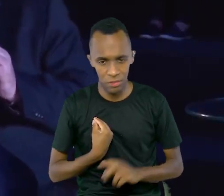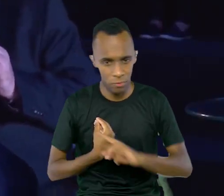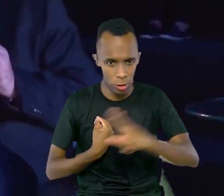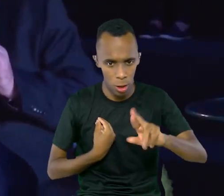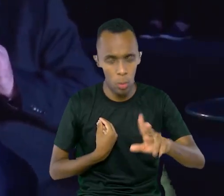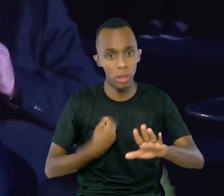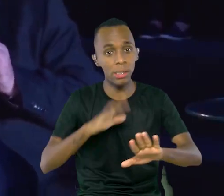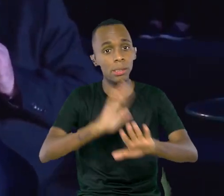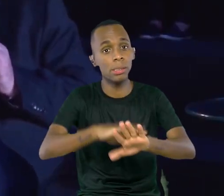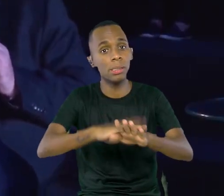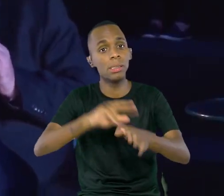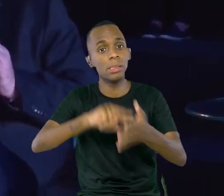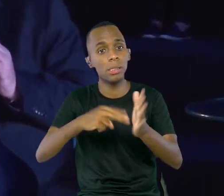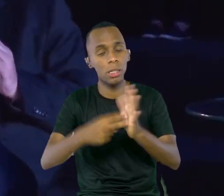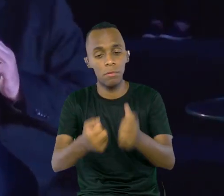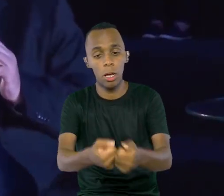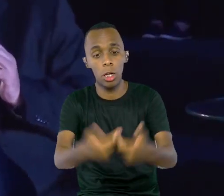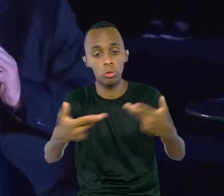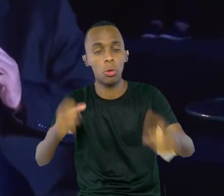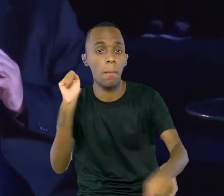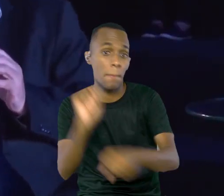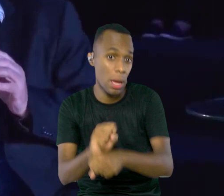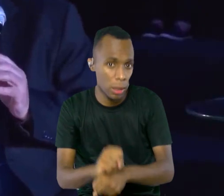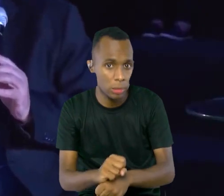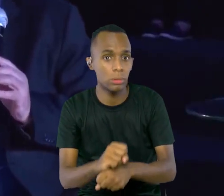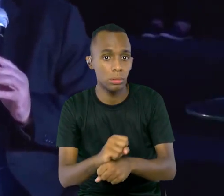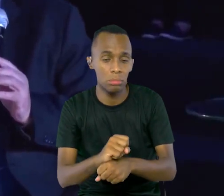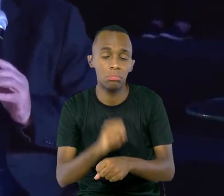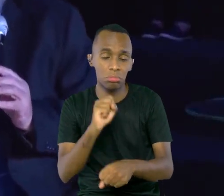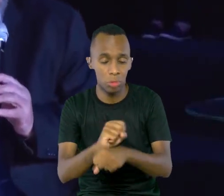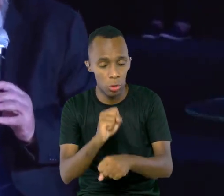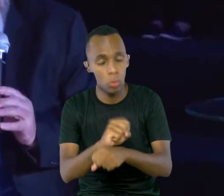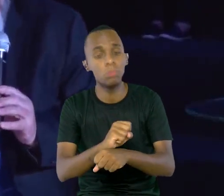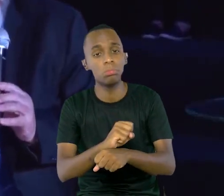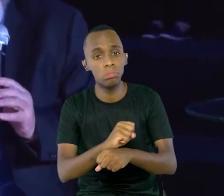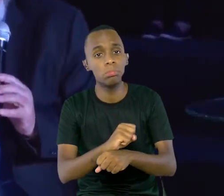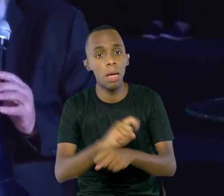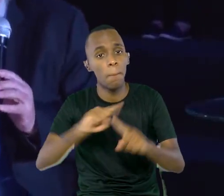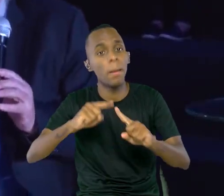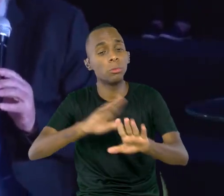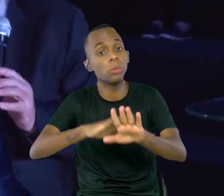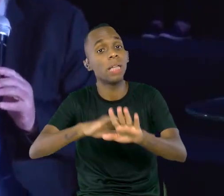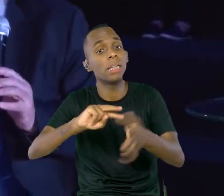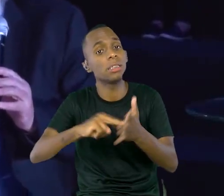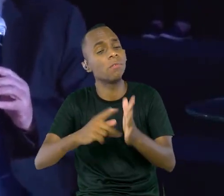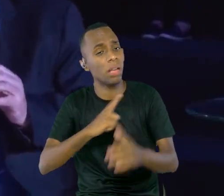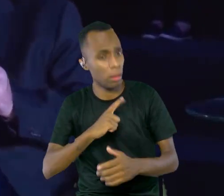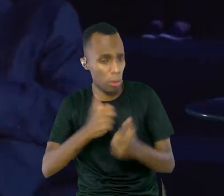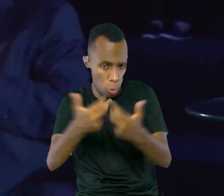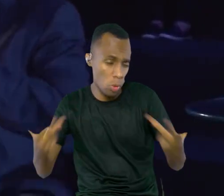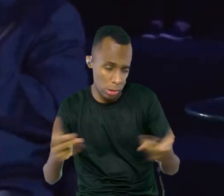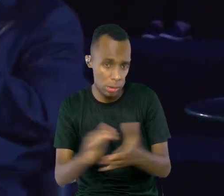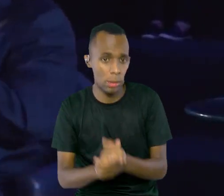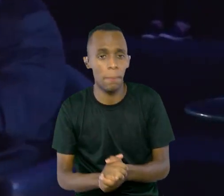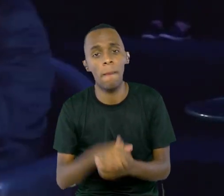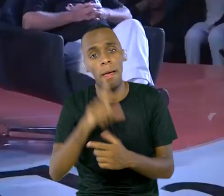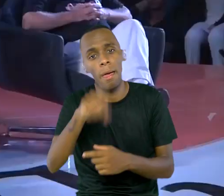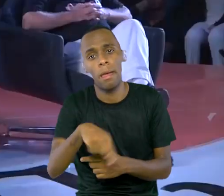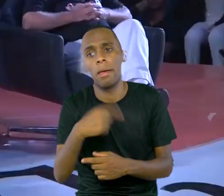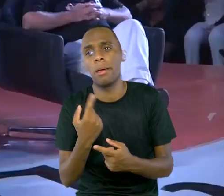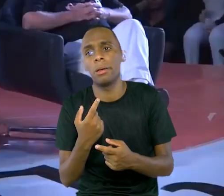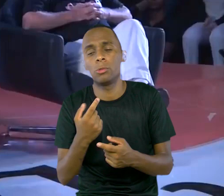parece vivo, aduba, o que parece estático, espera. Olha que poema